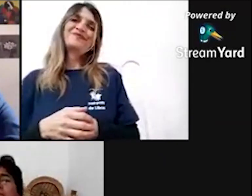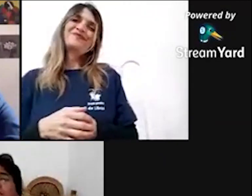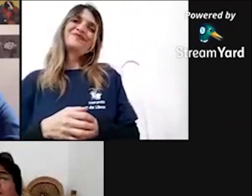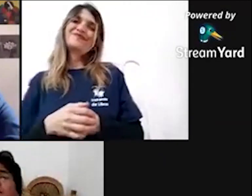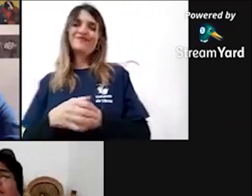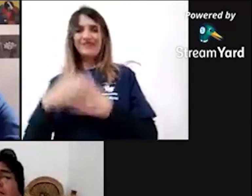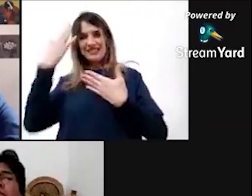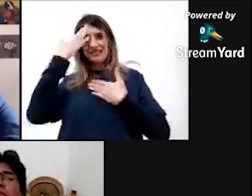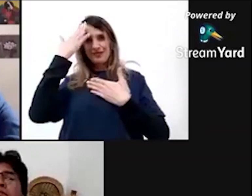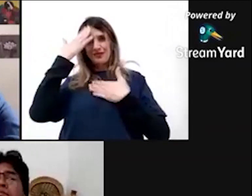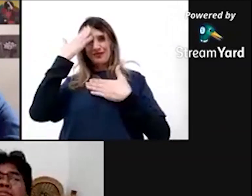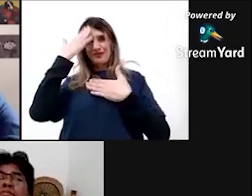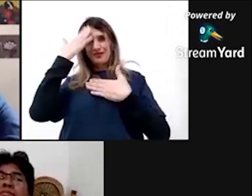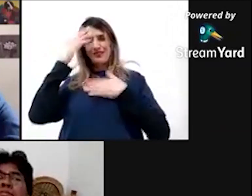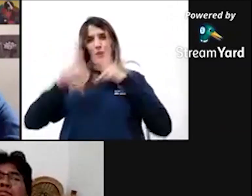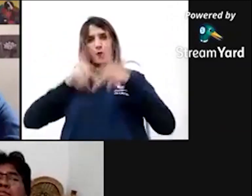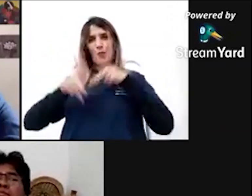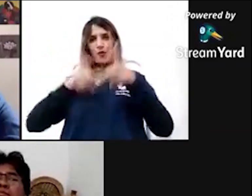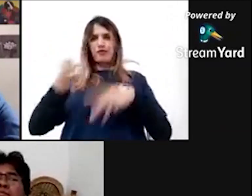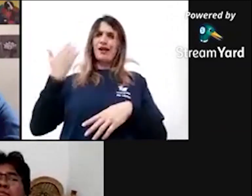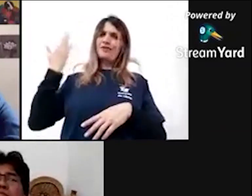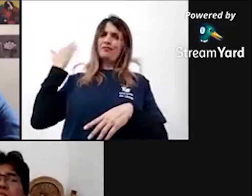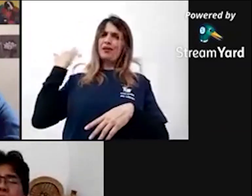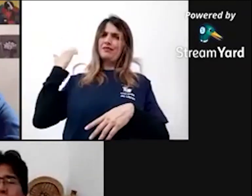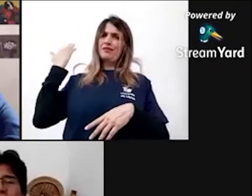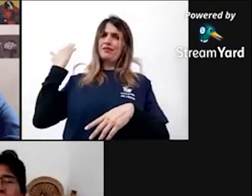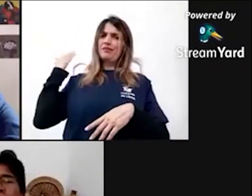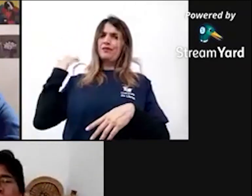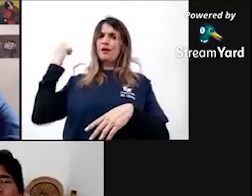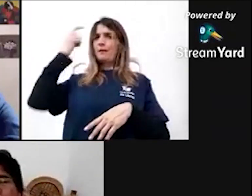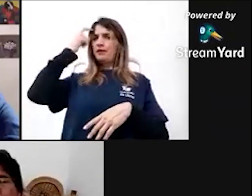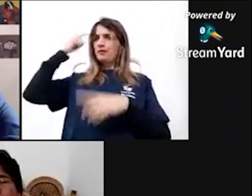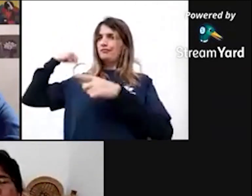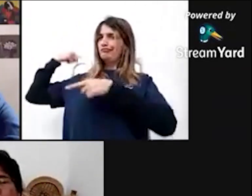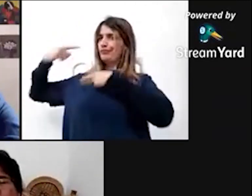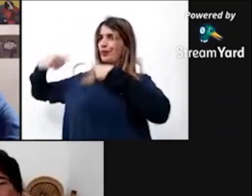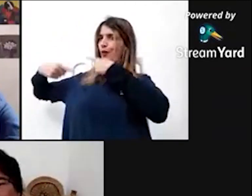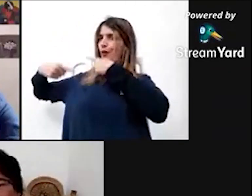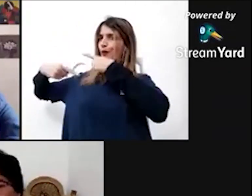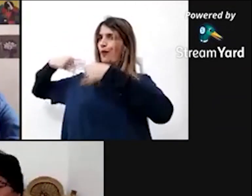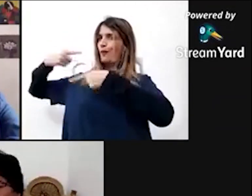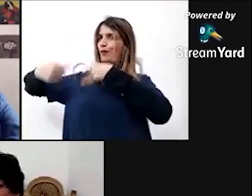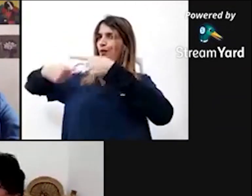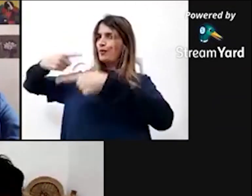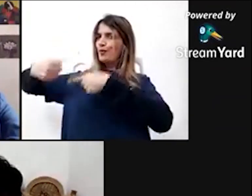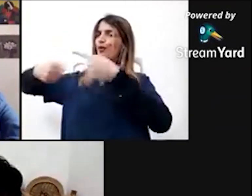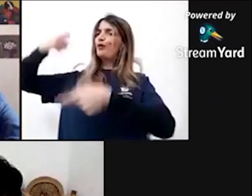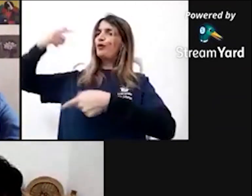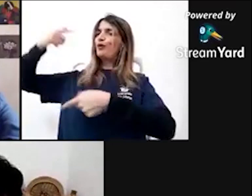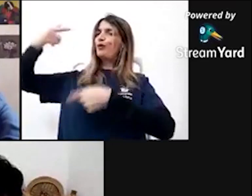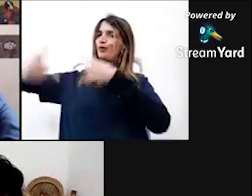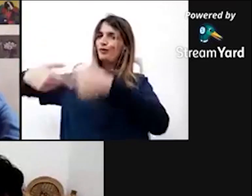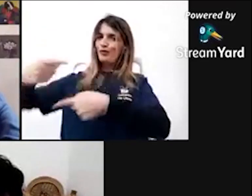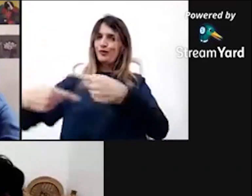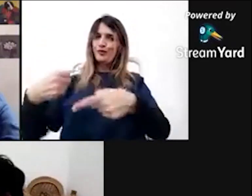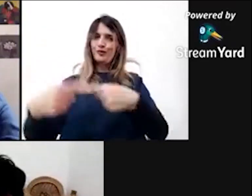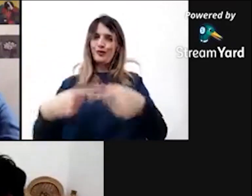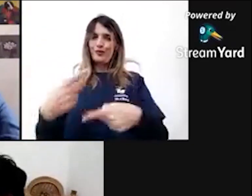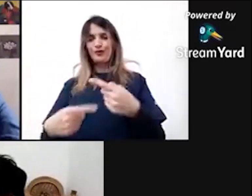povos ancestrais, do pensamento circular, né, da circularidade. Nós estamos sempre nesse